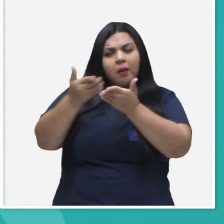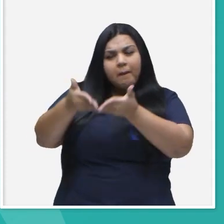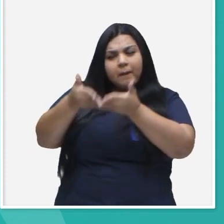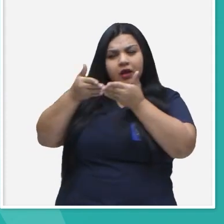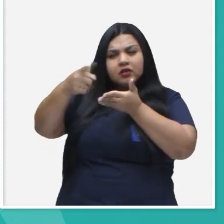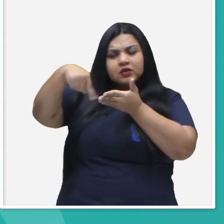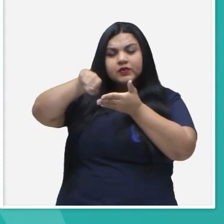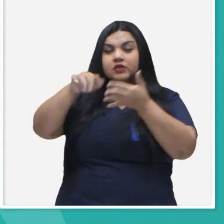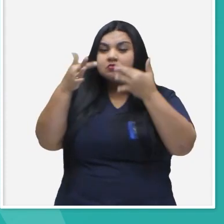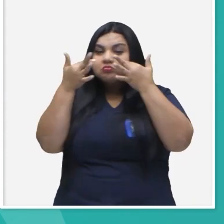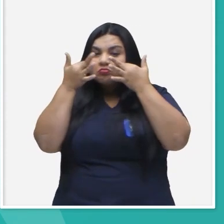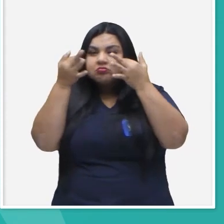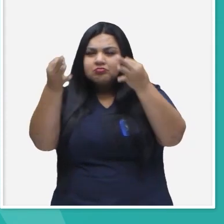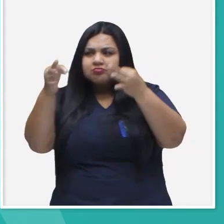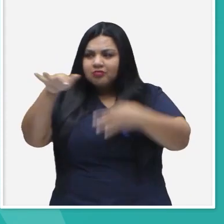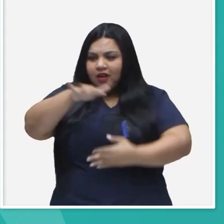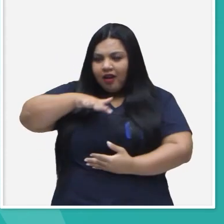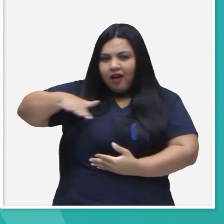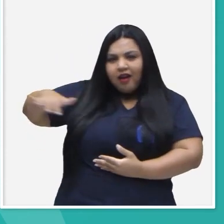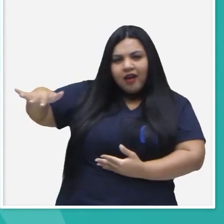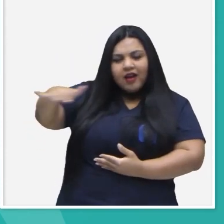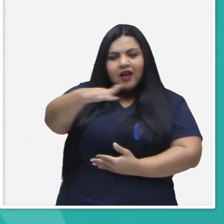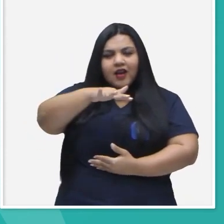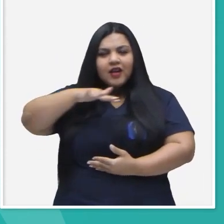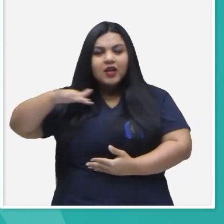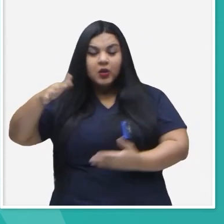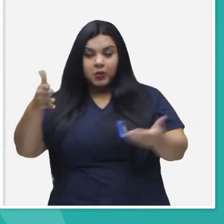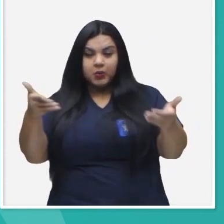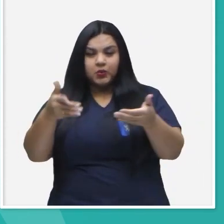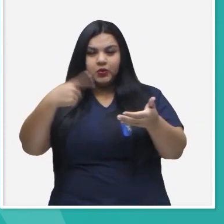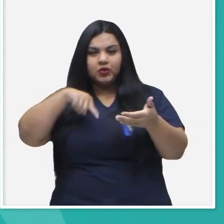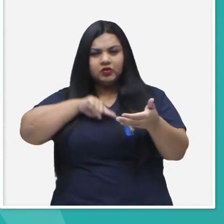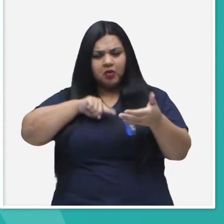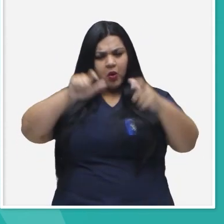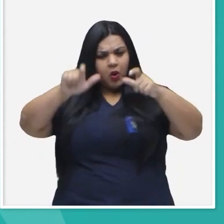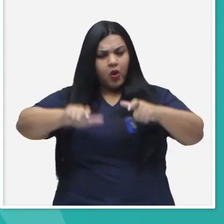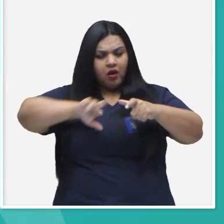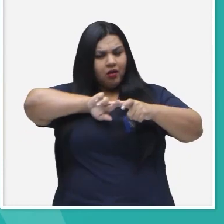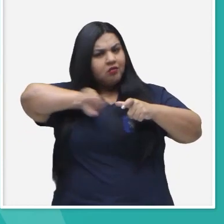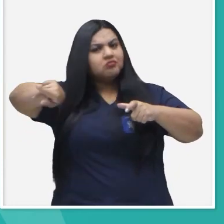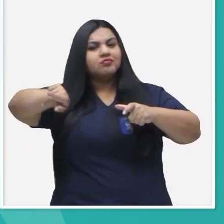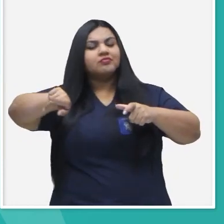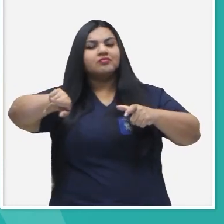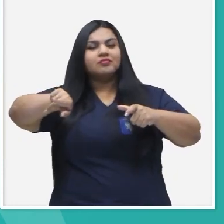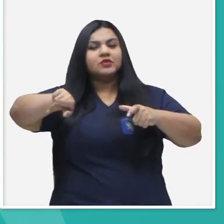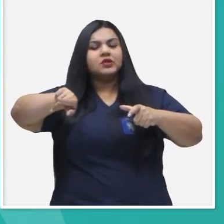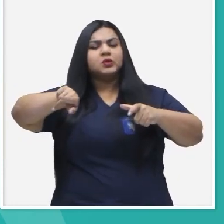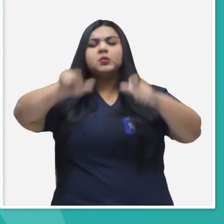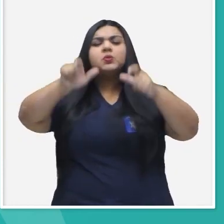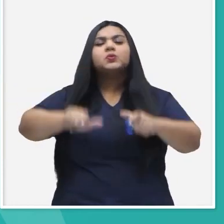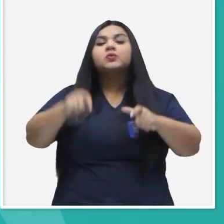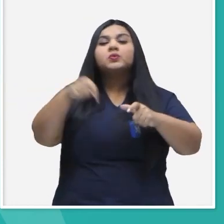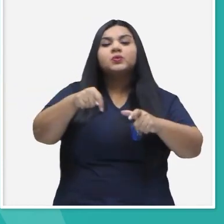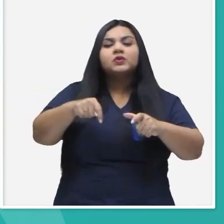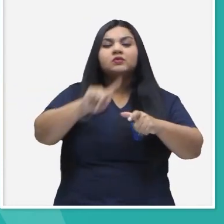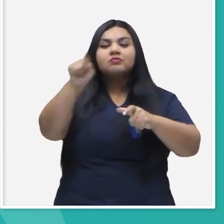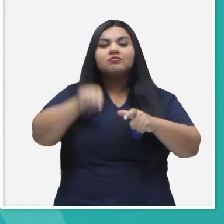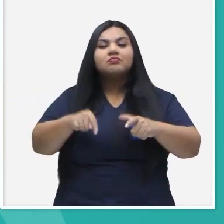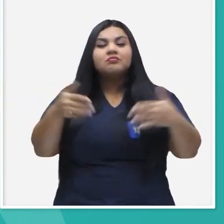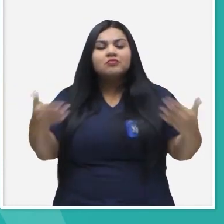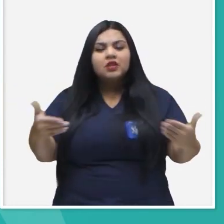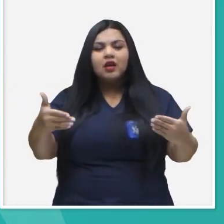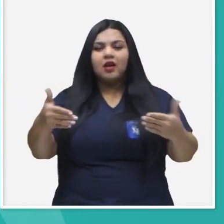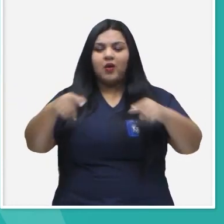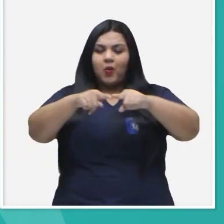deem uma olhadinha aqui no nosso cenário. Hoje a gente está num local diferente. Onde nós estamos? Nós estamos